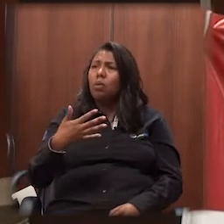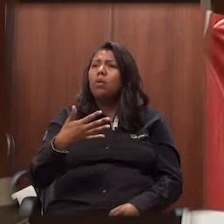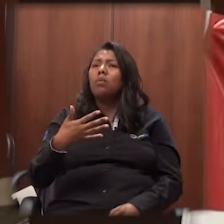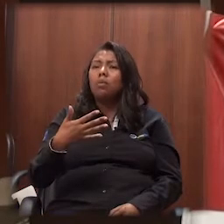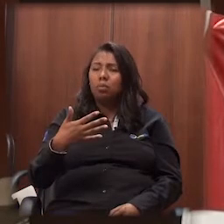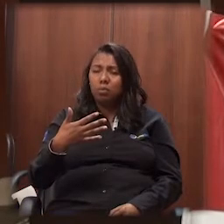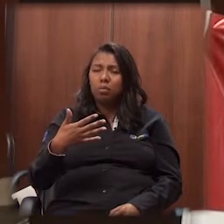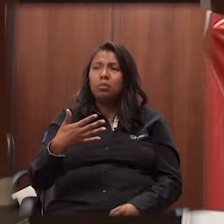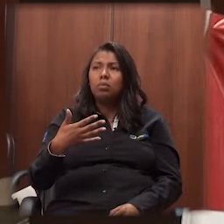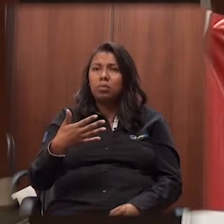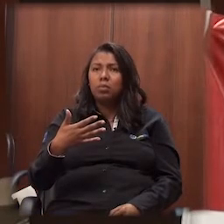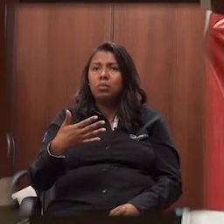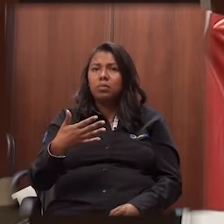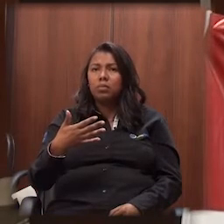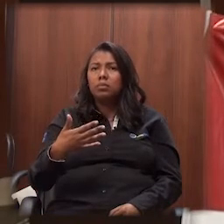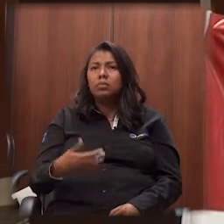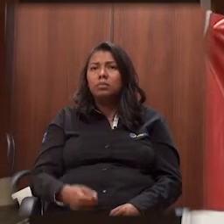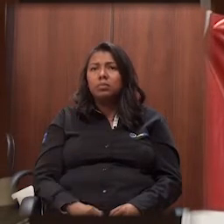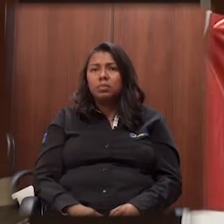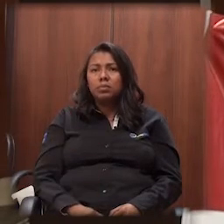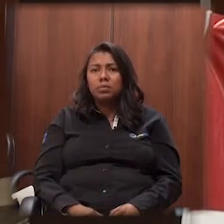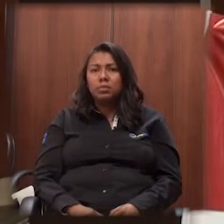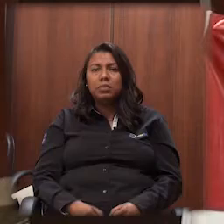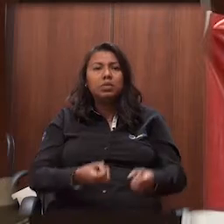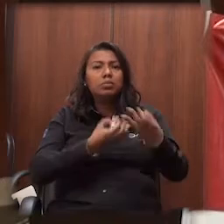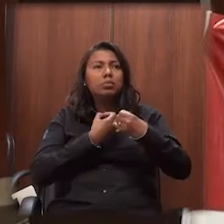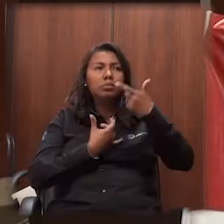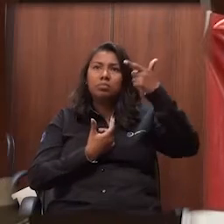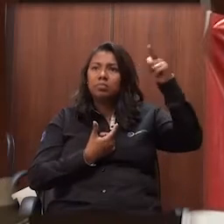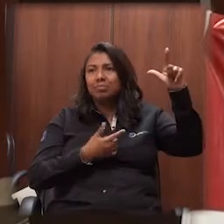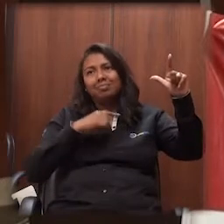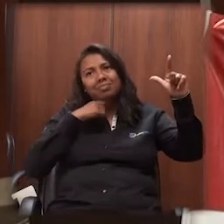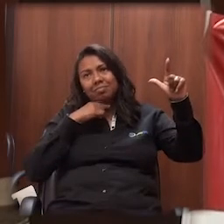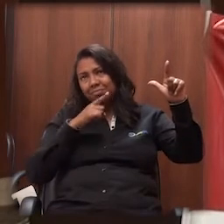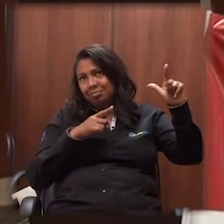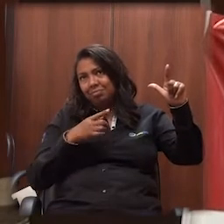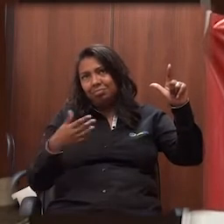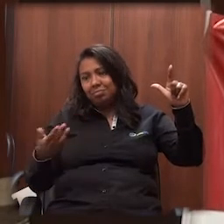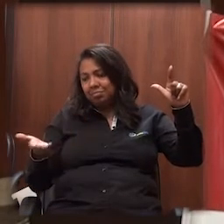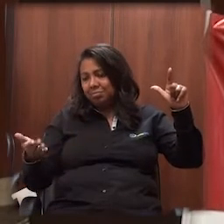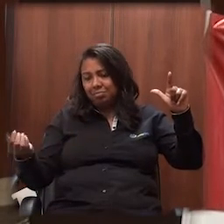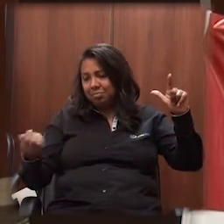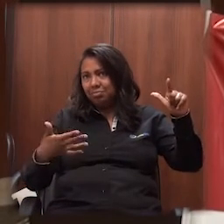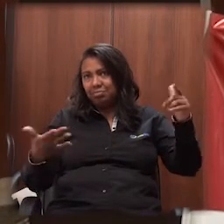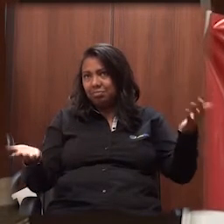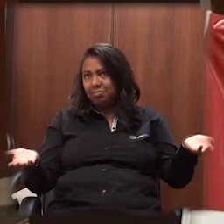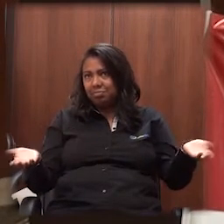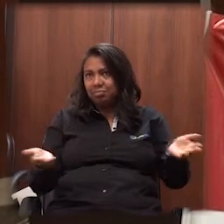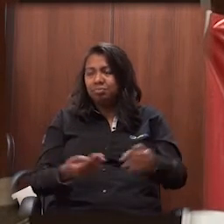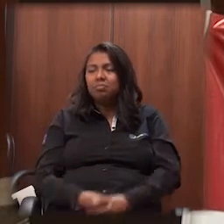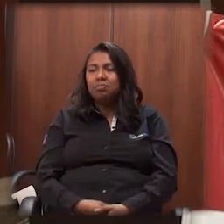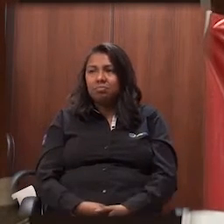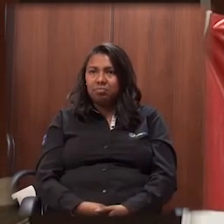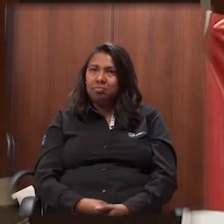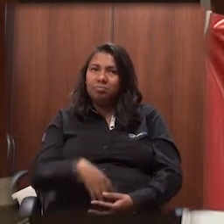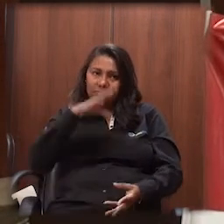plano estadual para que se pudessem colher evidências outras que não fossem essas. Essa é também uma conclusão direta